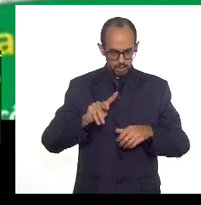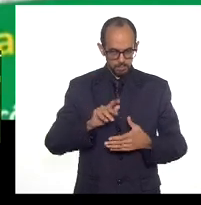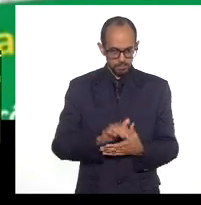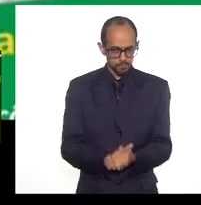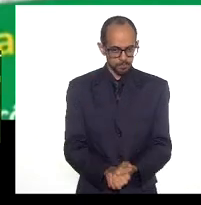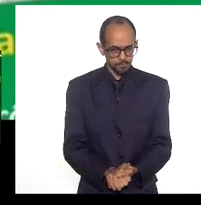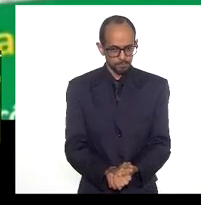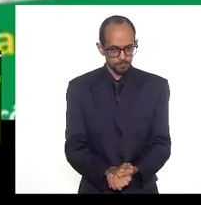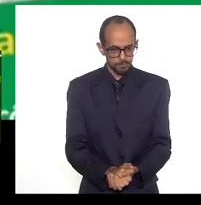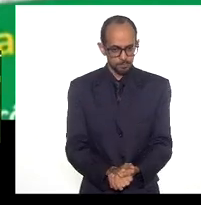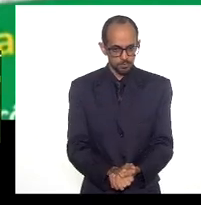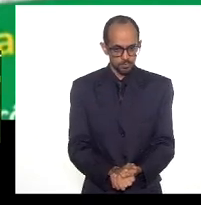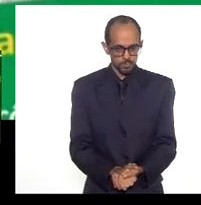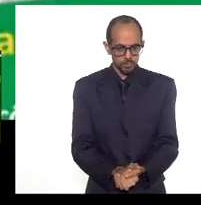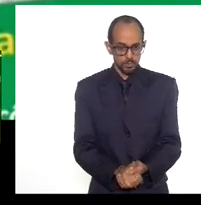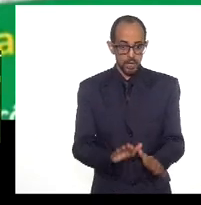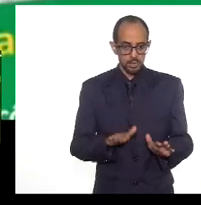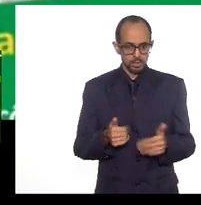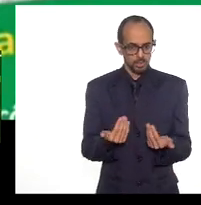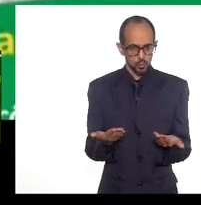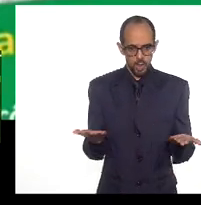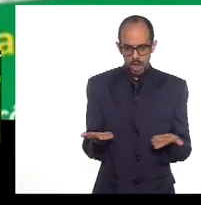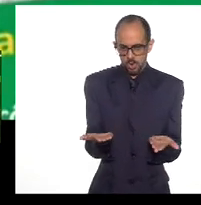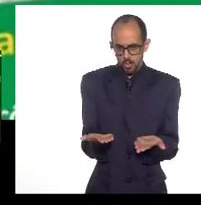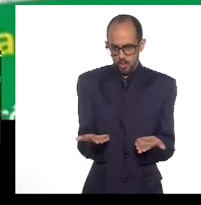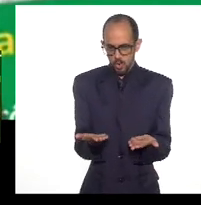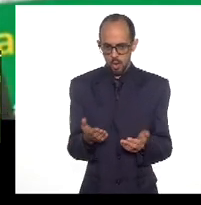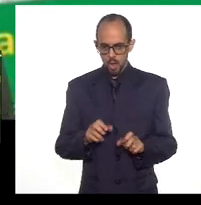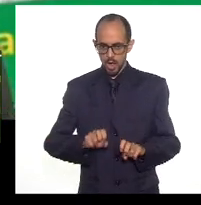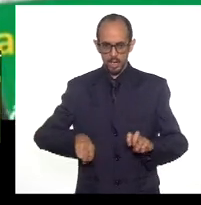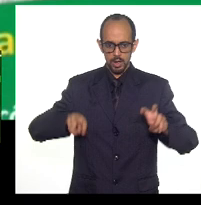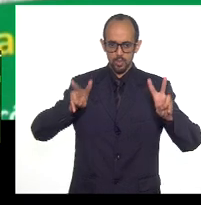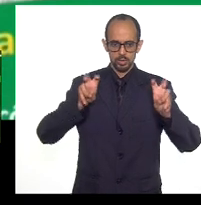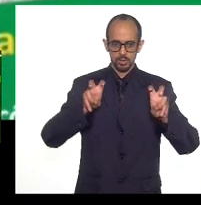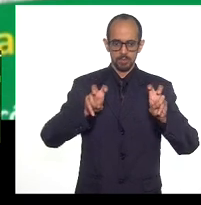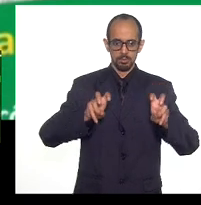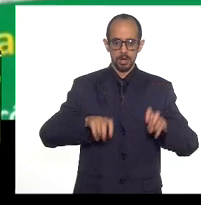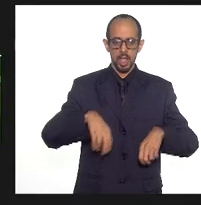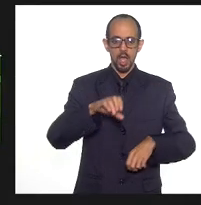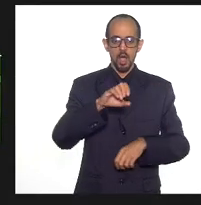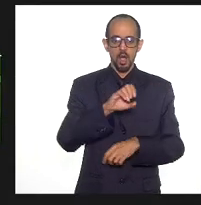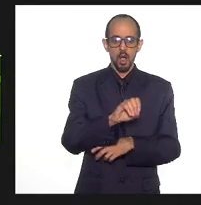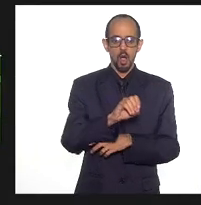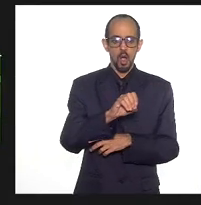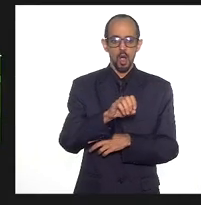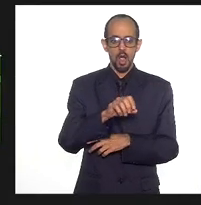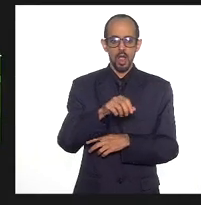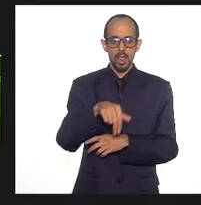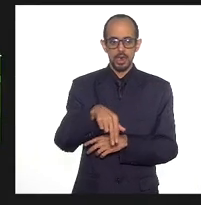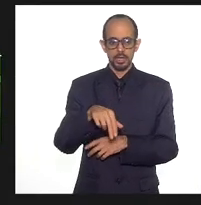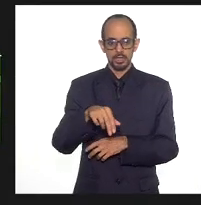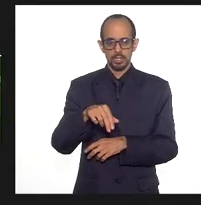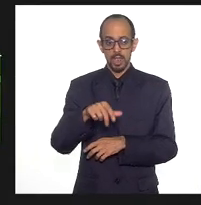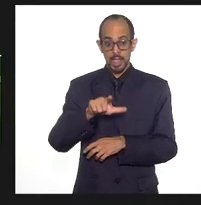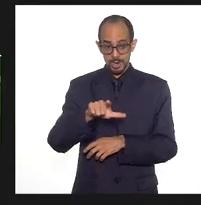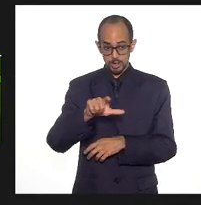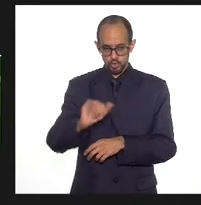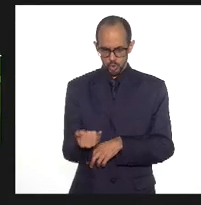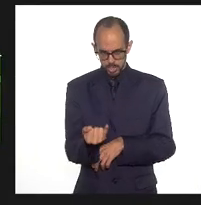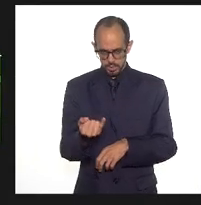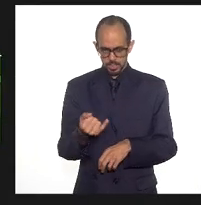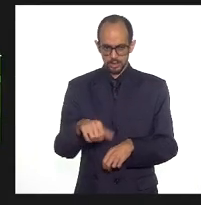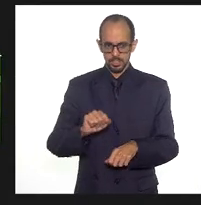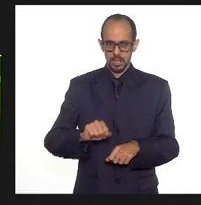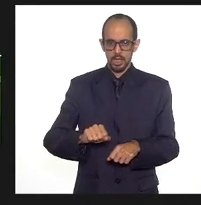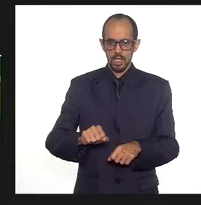lá. Bom, esse aqui é um tema, OLJ, Operação Lava Jato. Não é um tema que nos